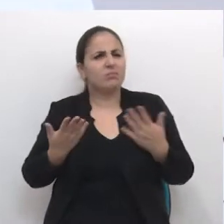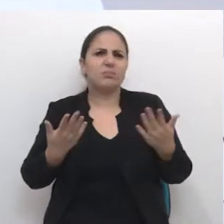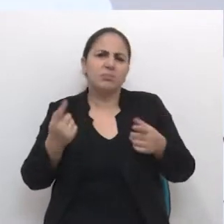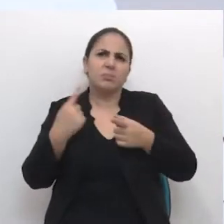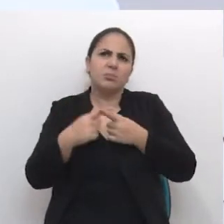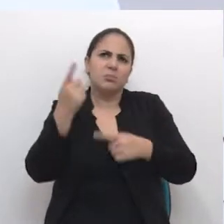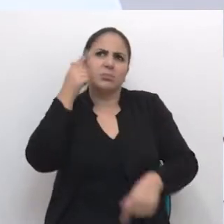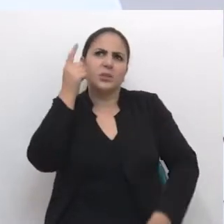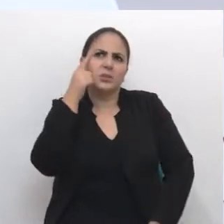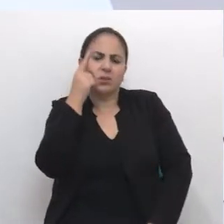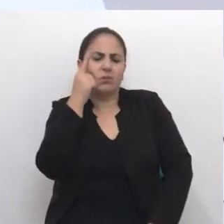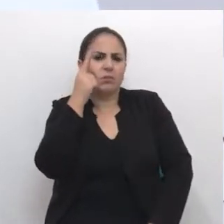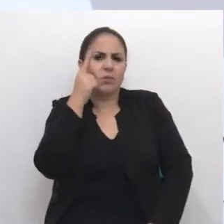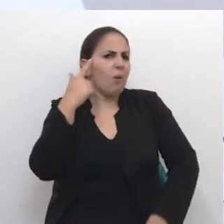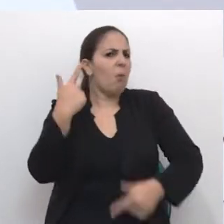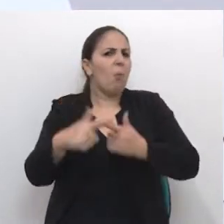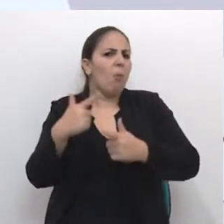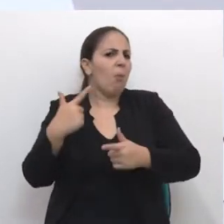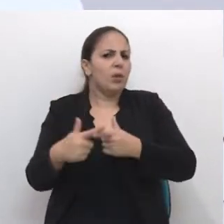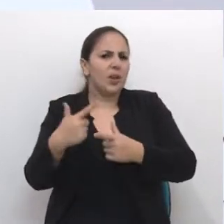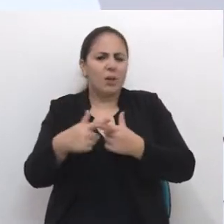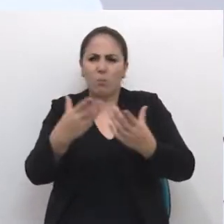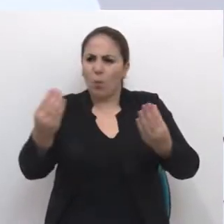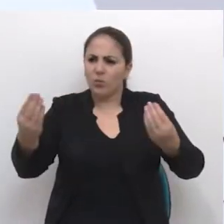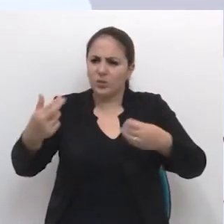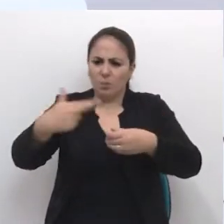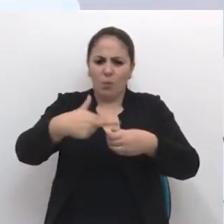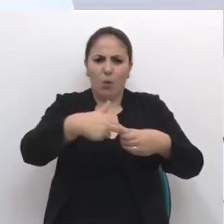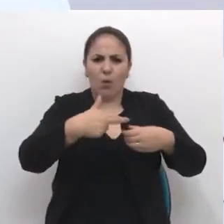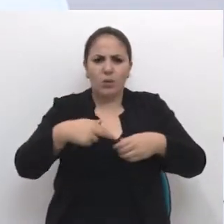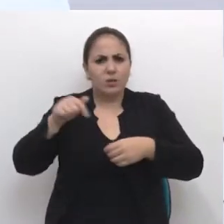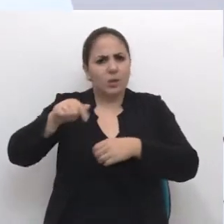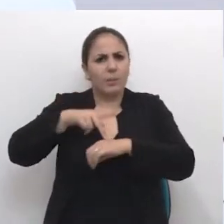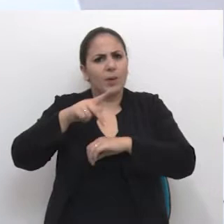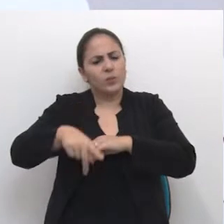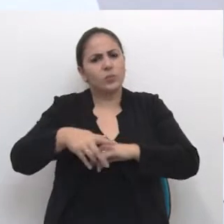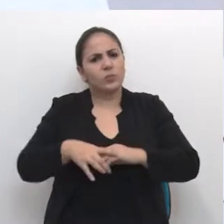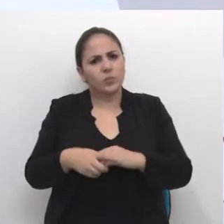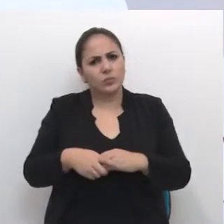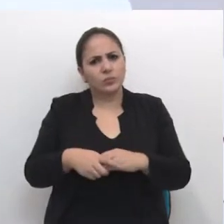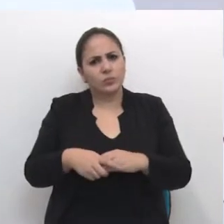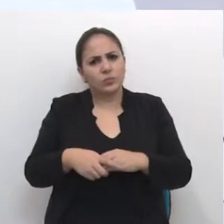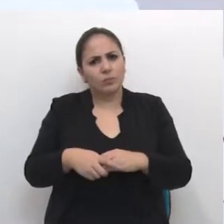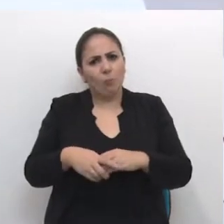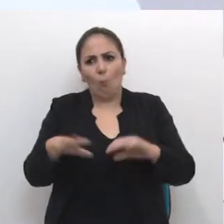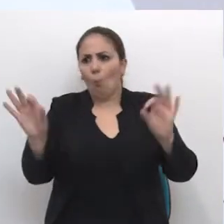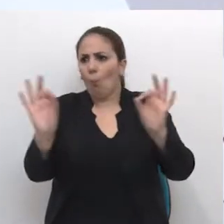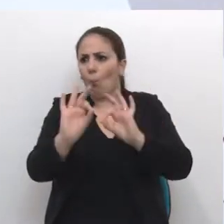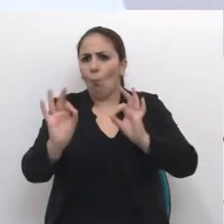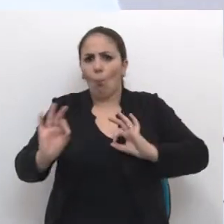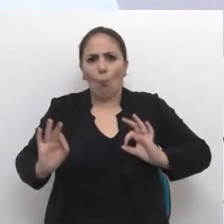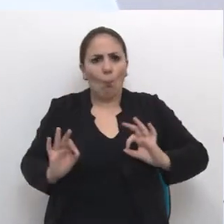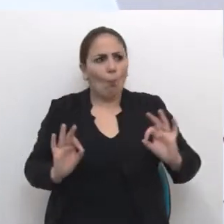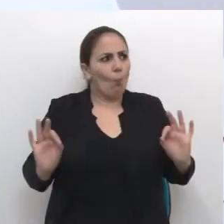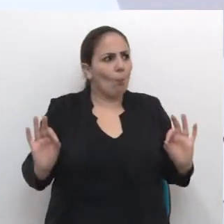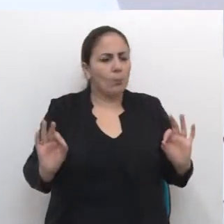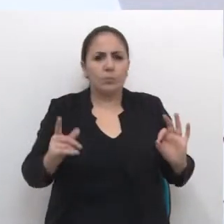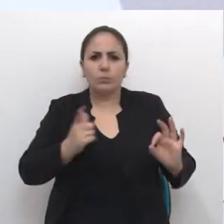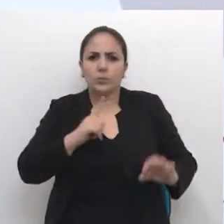por que com tantos postos aqui em Passo Fundo, ninguém tinha o gás